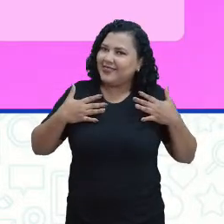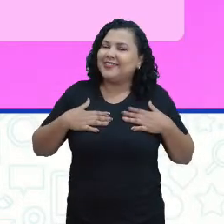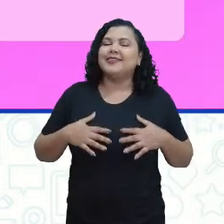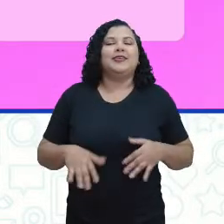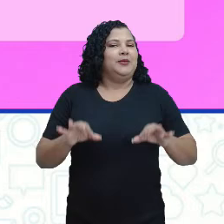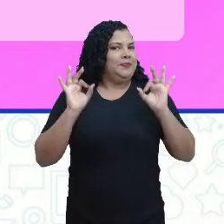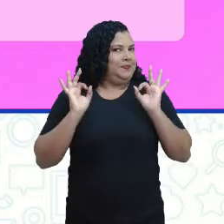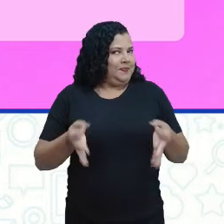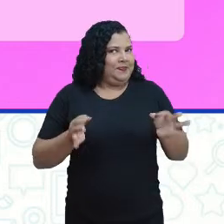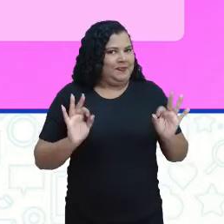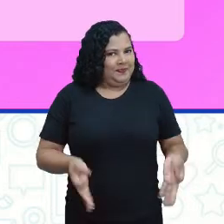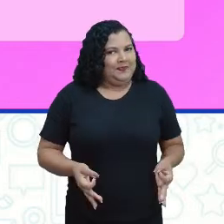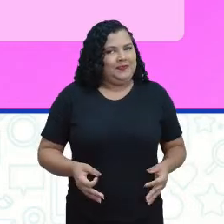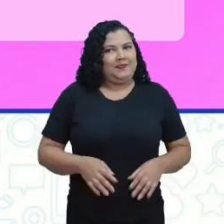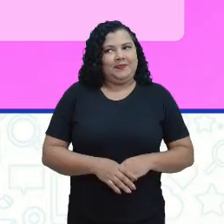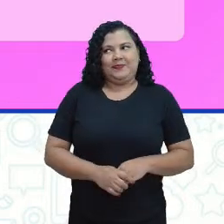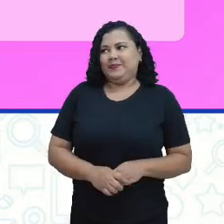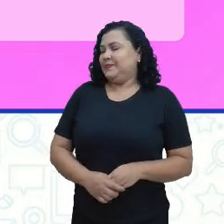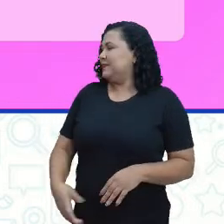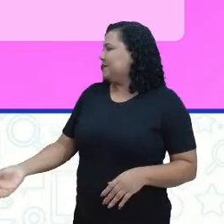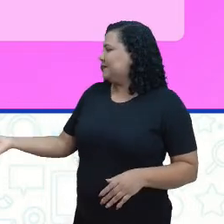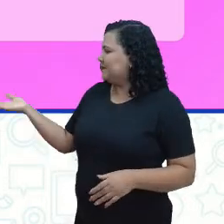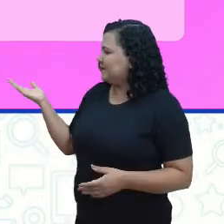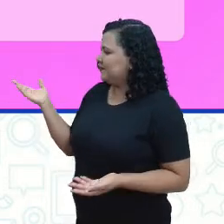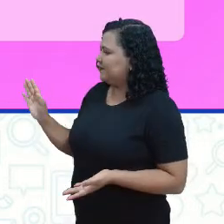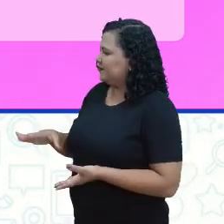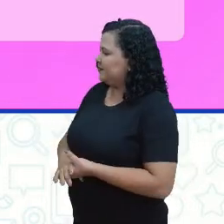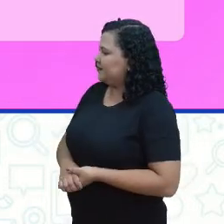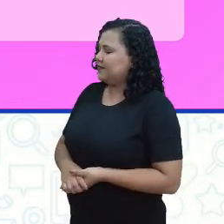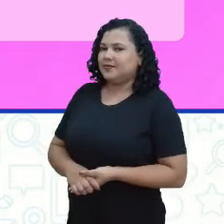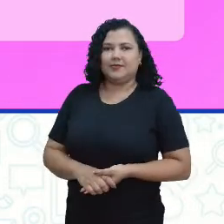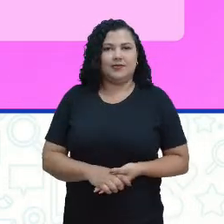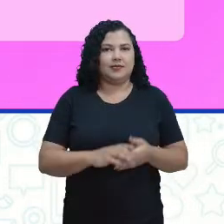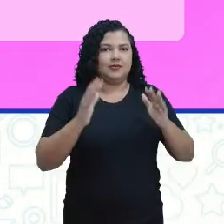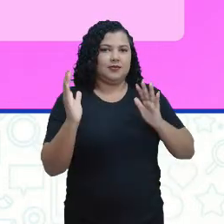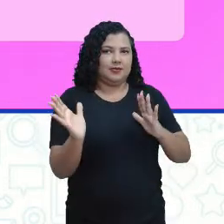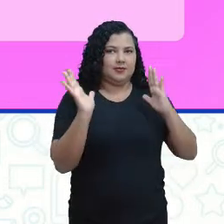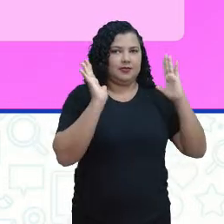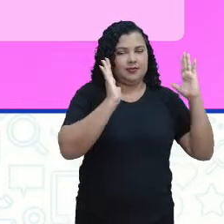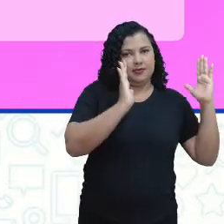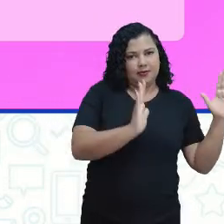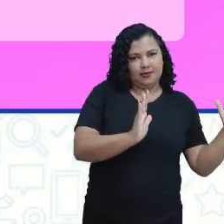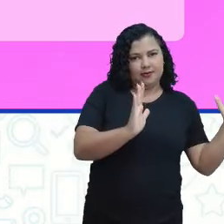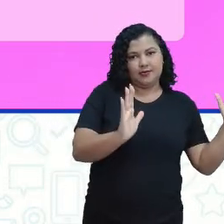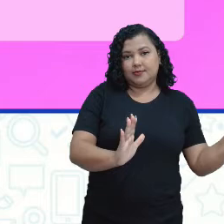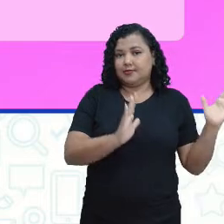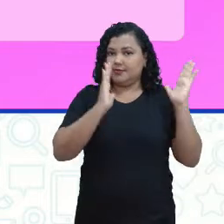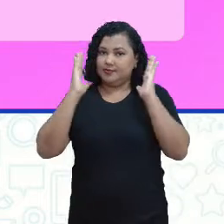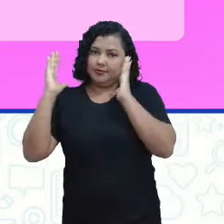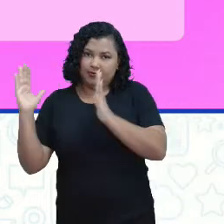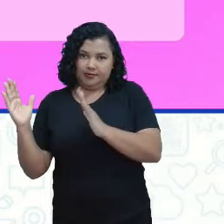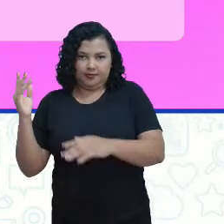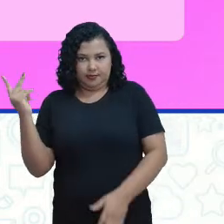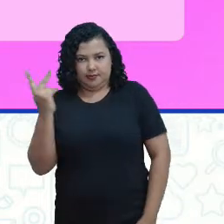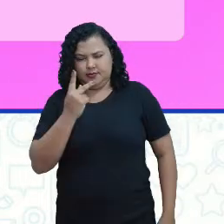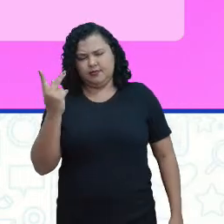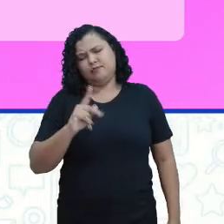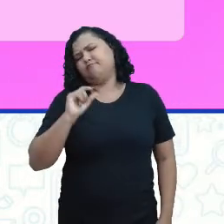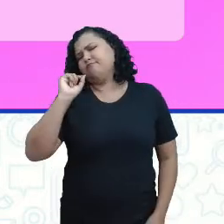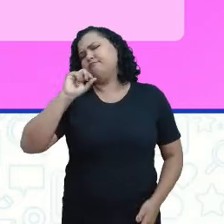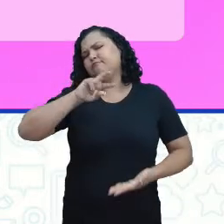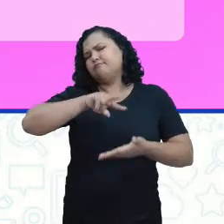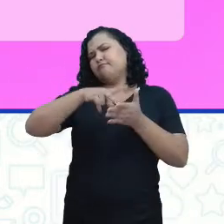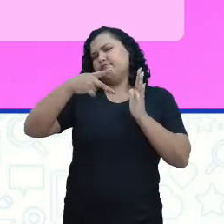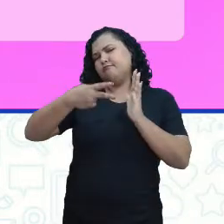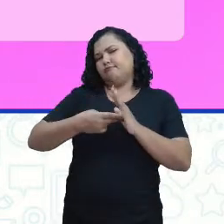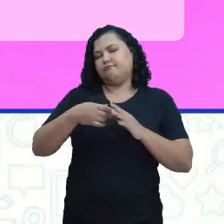que está tudo certo. E esses pronomes relativos, eles se dividem em pronomes variáveis e invariáveis. Aí, o que isso quer dizer,